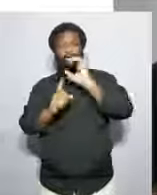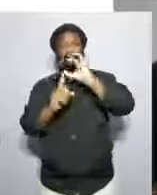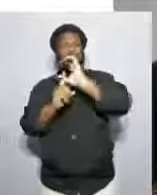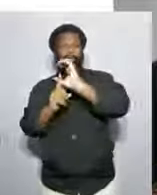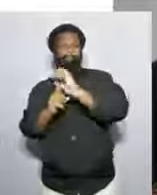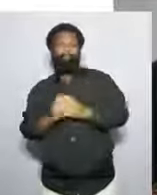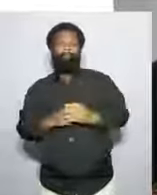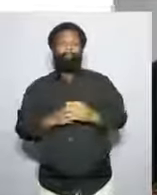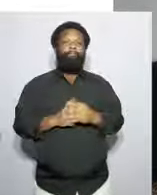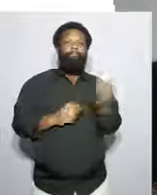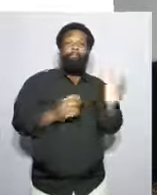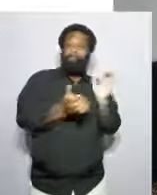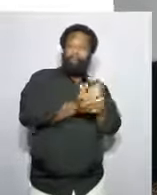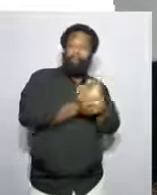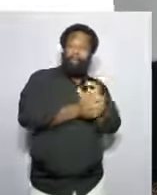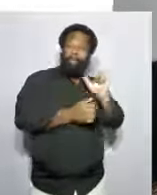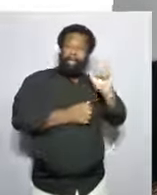ametais,